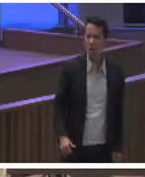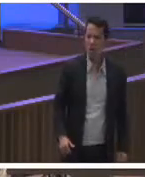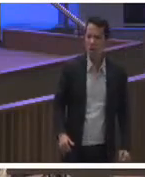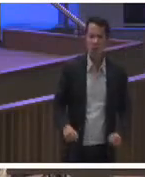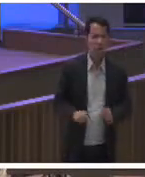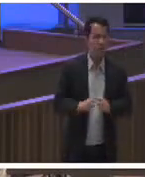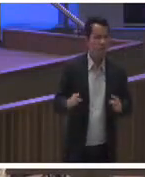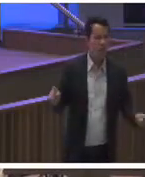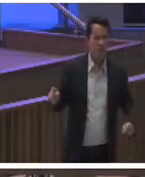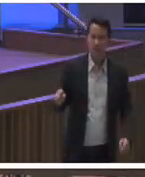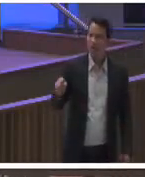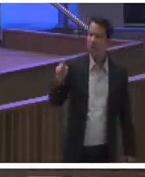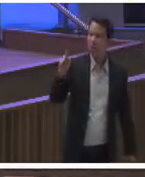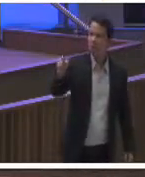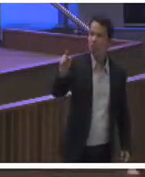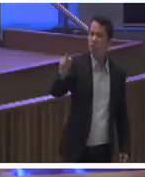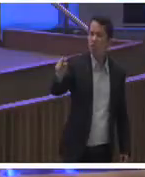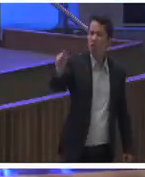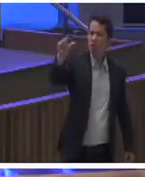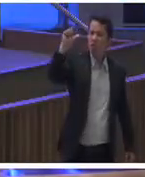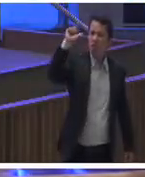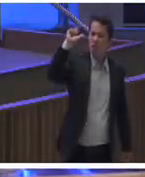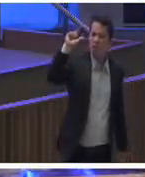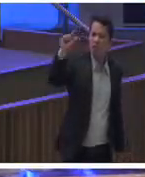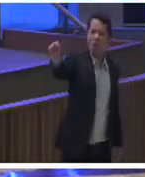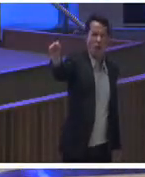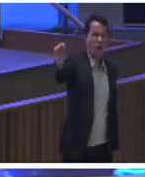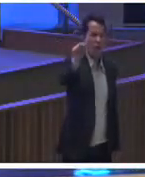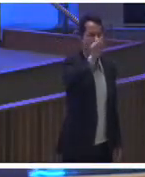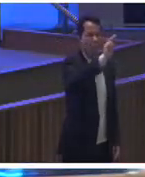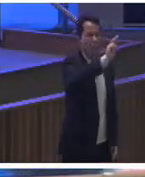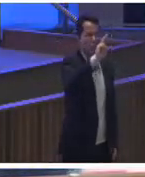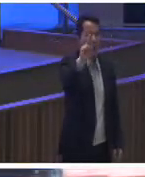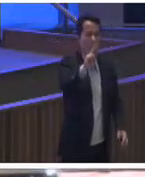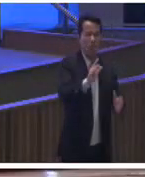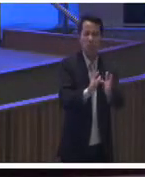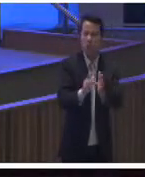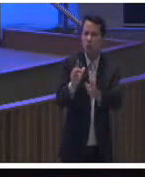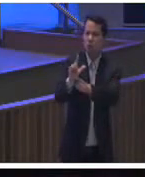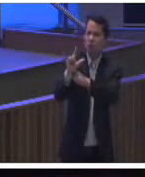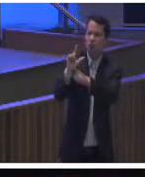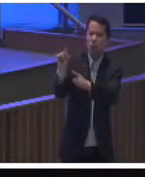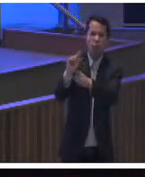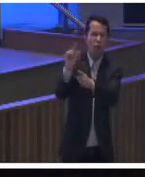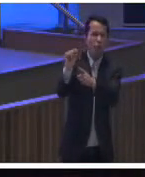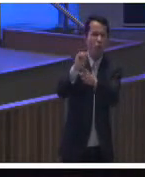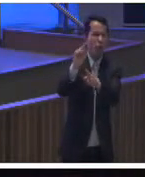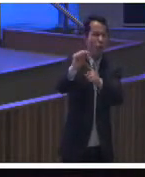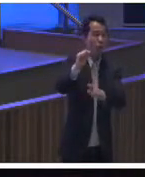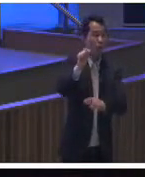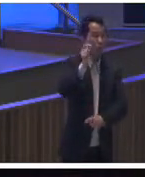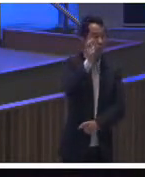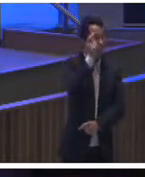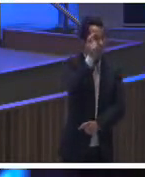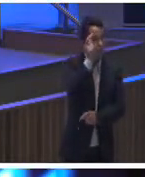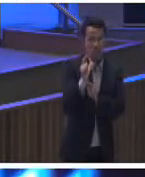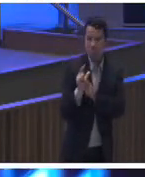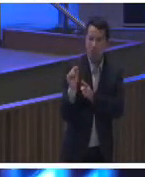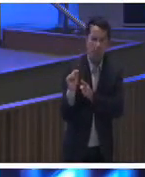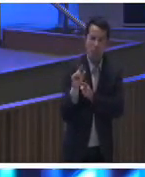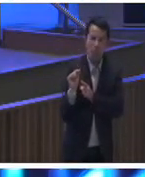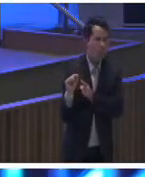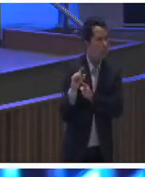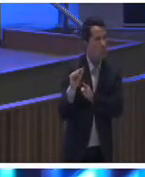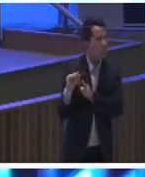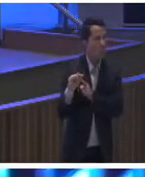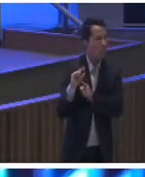olha para aquela mulher e repreende os demônios que estão dentro dela, e expulsa os demônios. E a